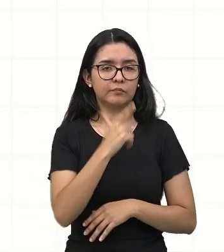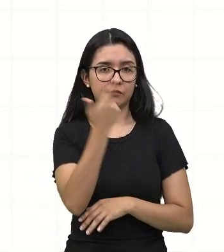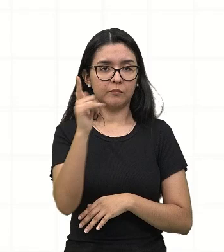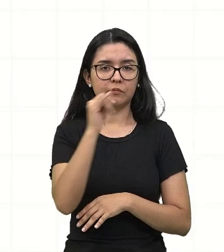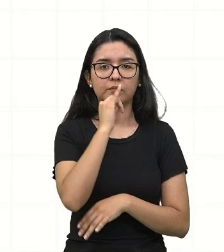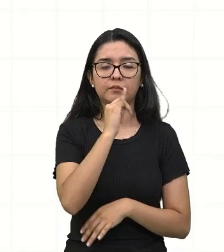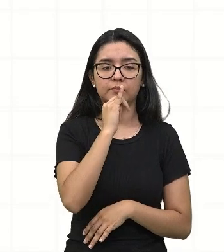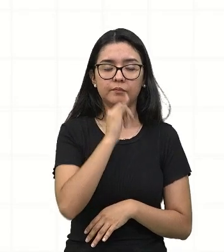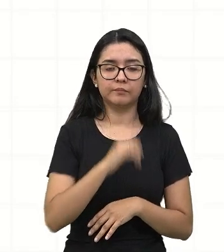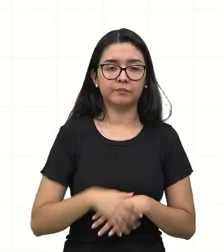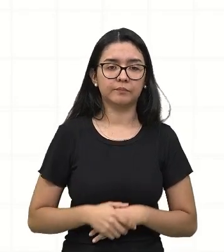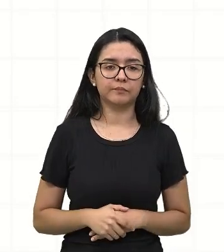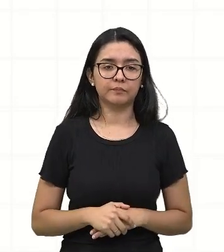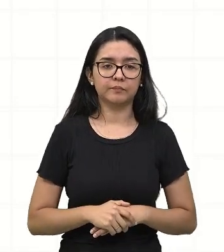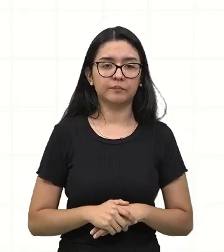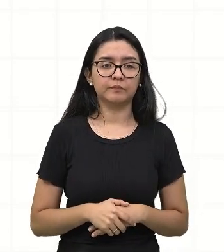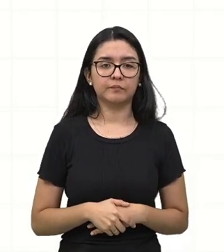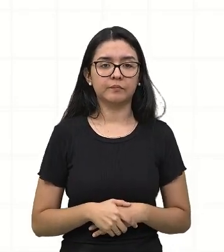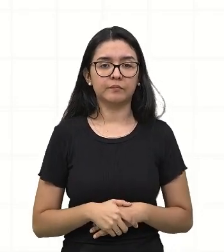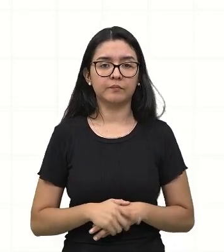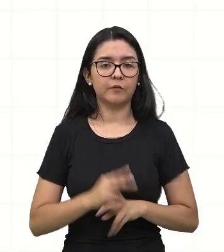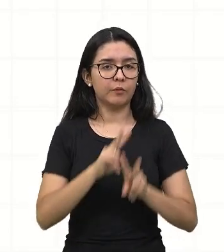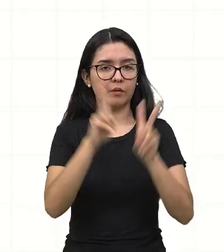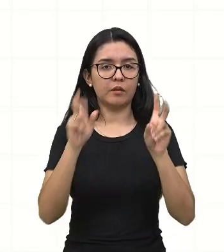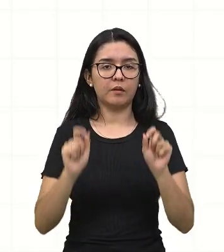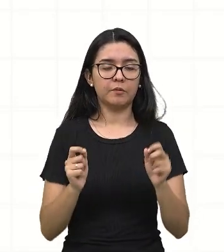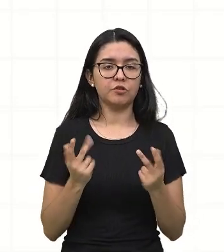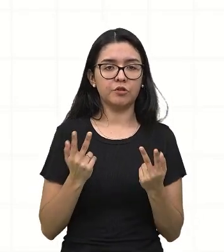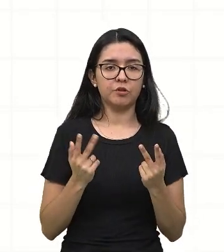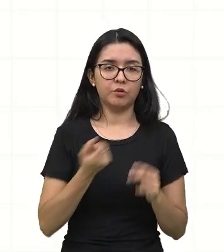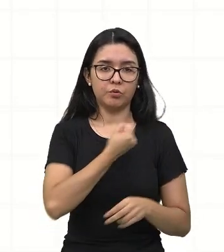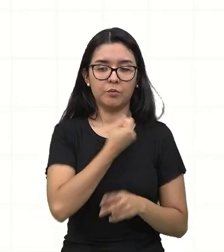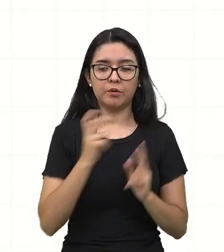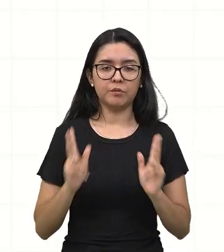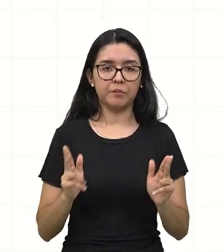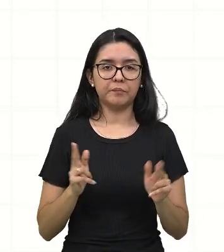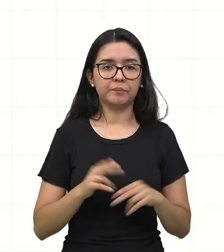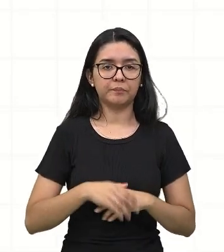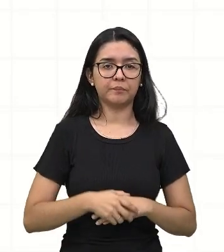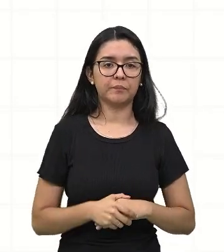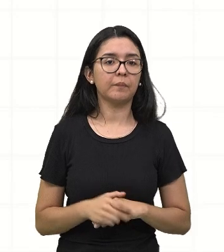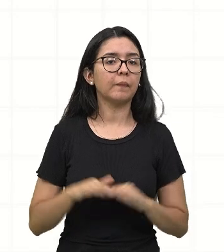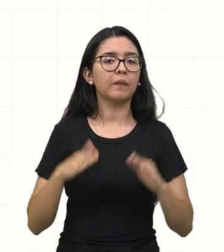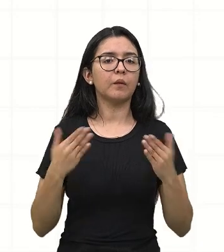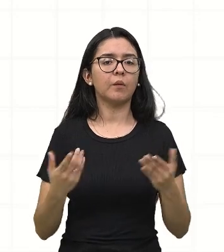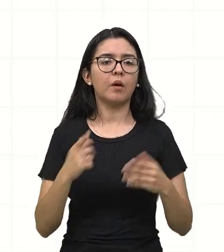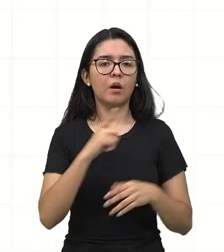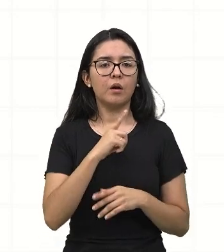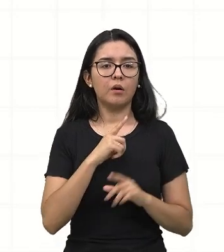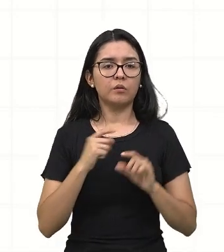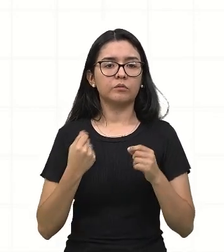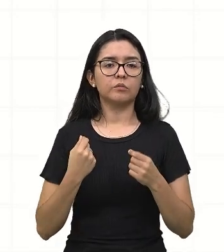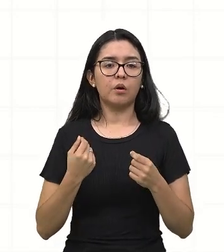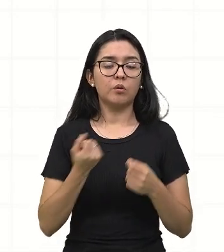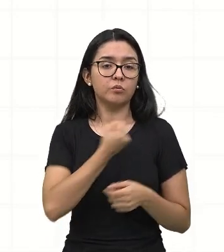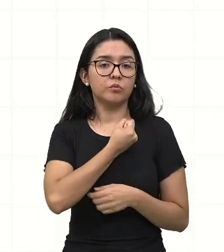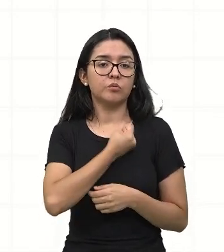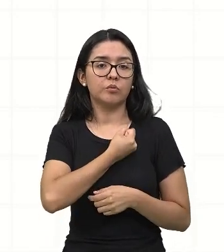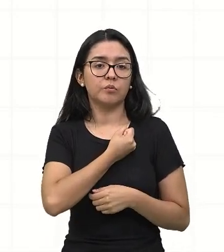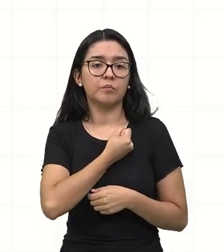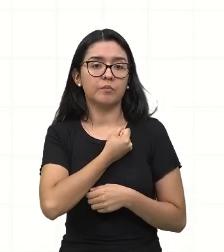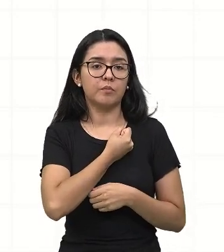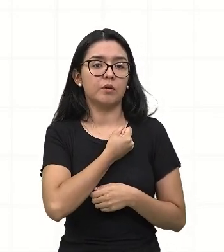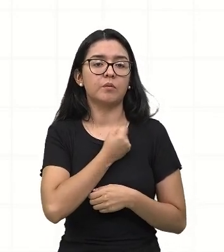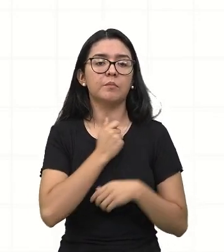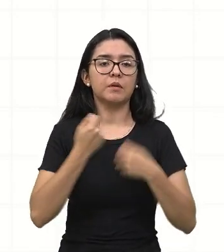aqui, ainda sobre essa ideia de igualdade aí. Que número deve ser colocado no lugar do